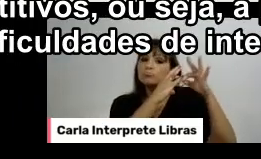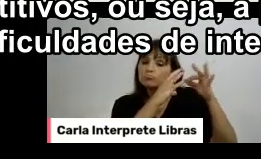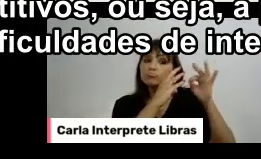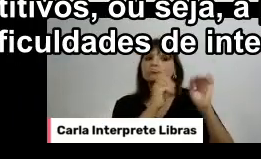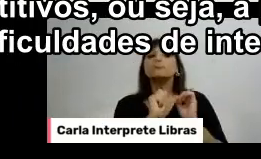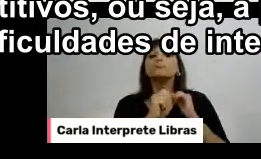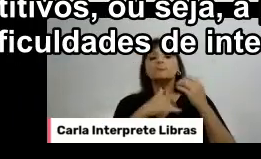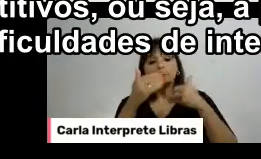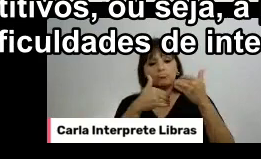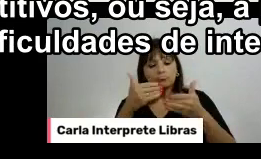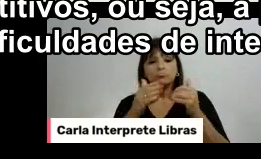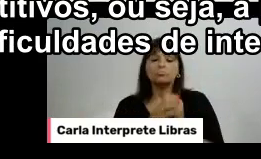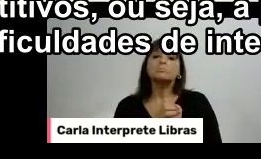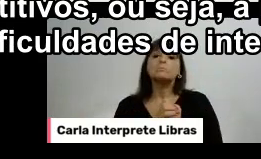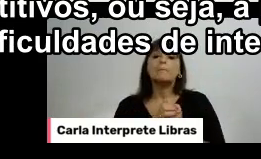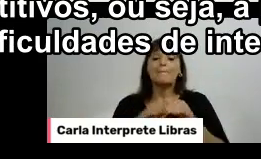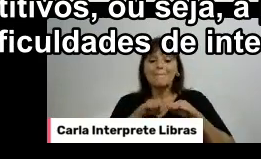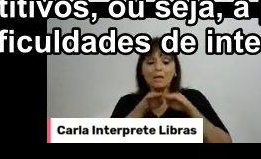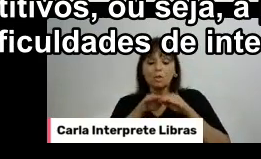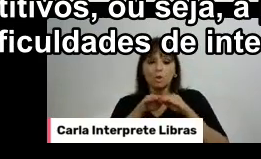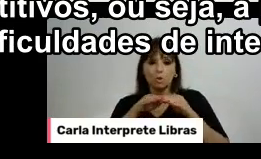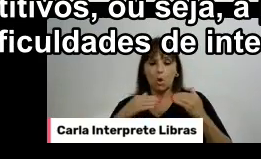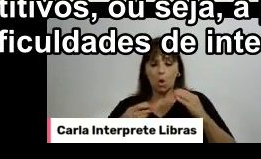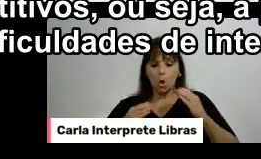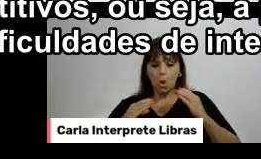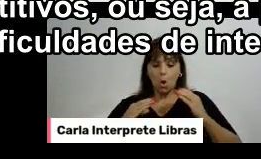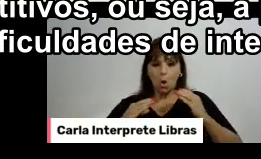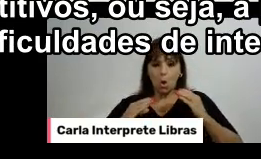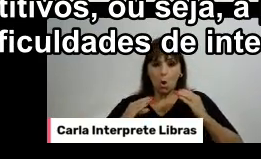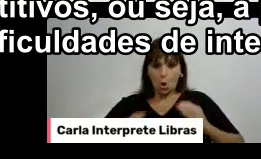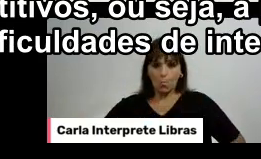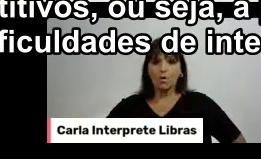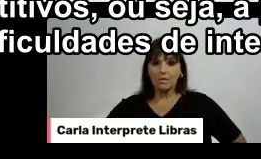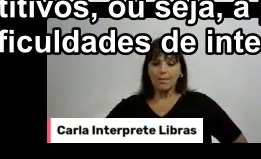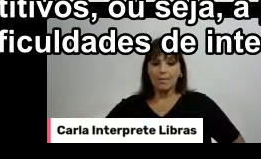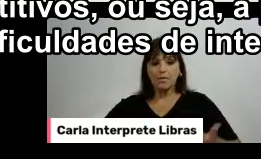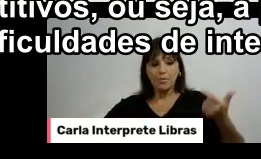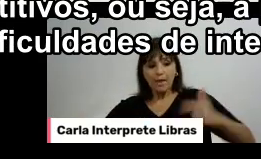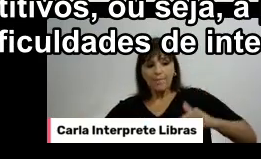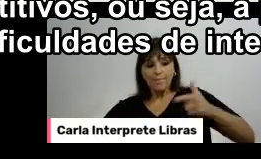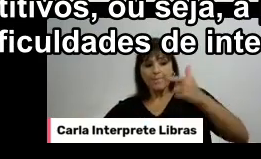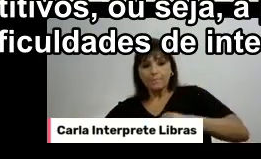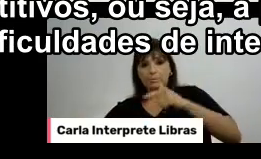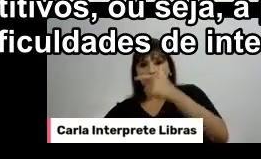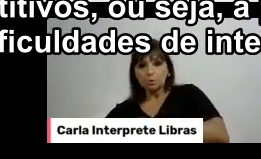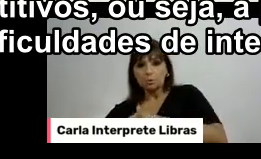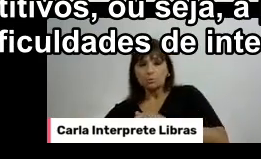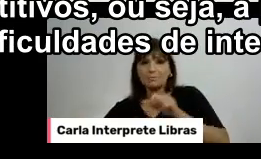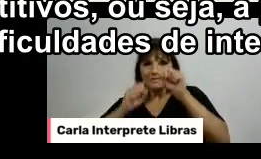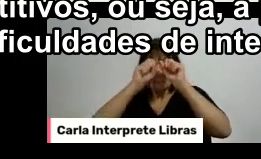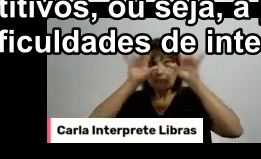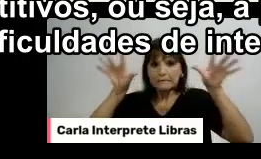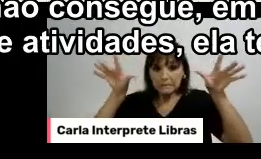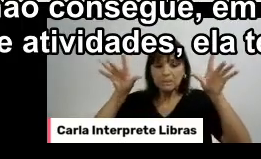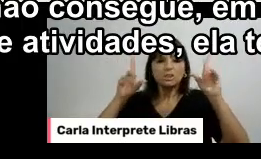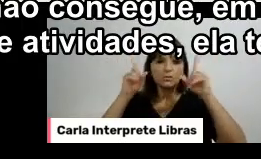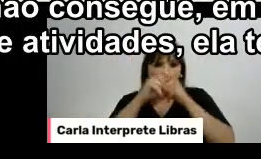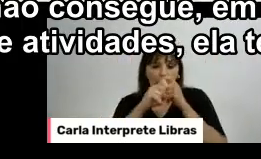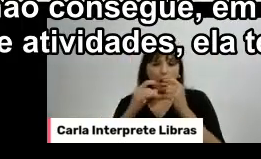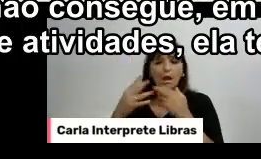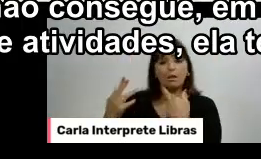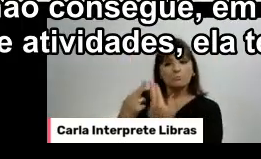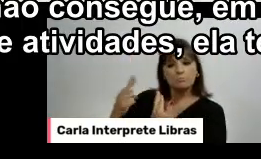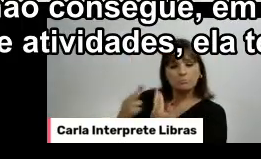comportamentos repetitivos, ou seja, a pessoa que tem autismo, ela tem dificuldades de interagir com outras pessoas, ela